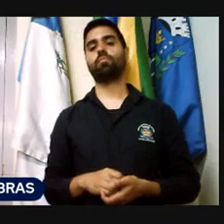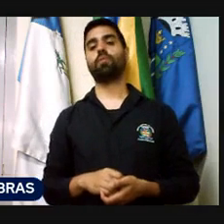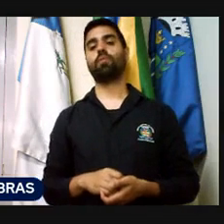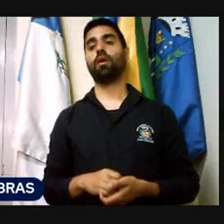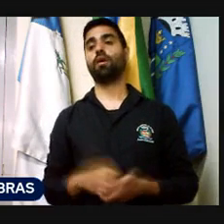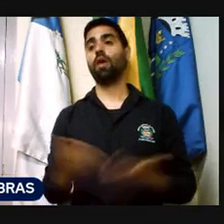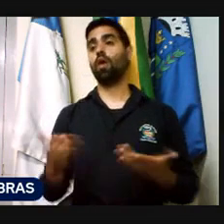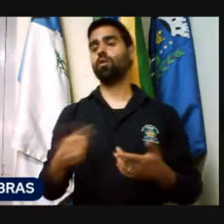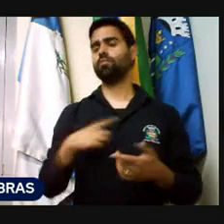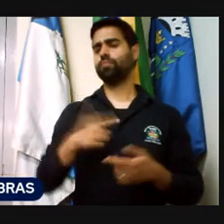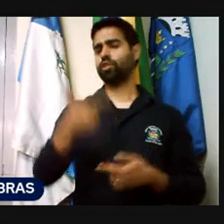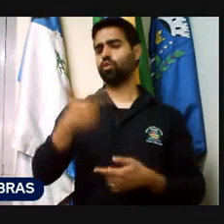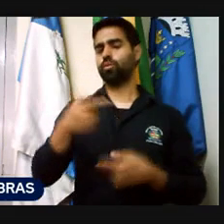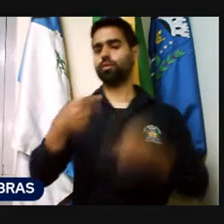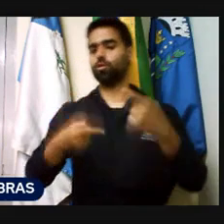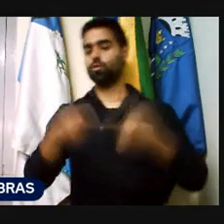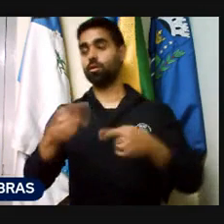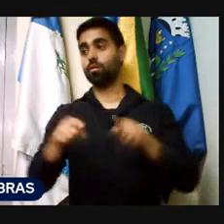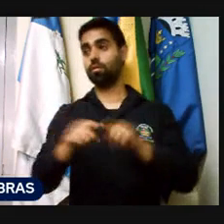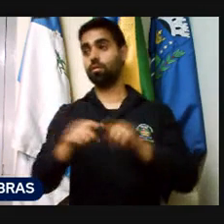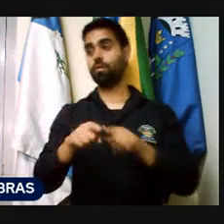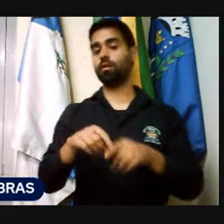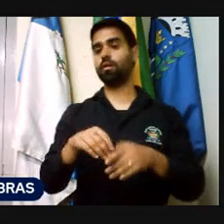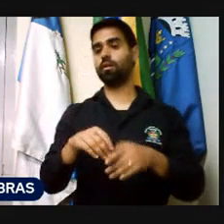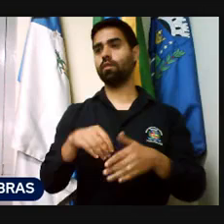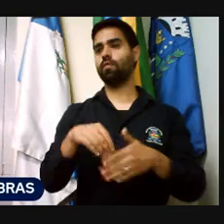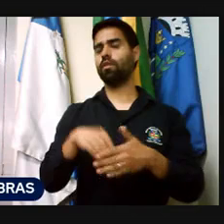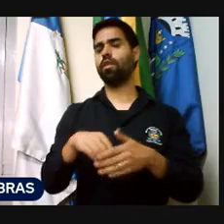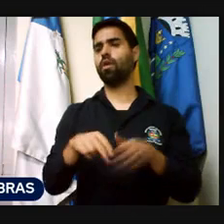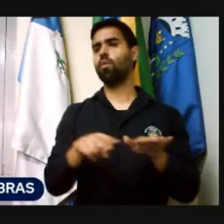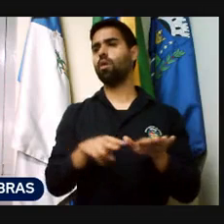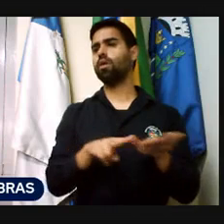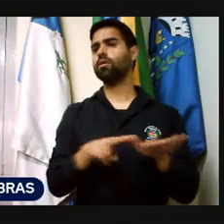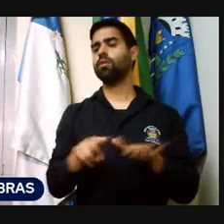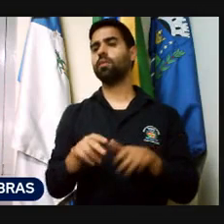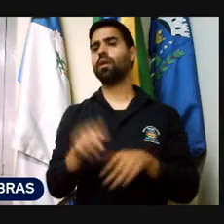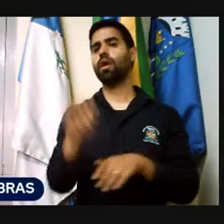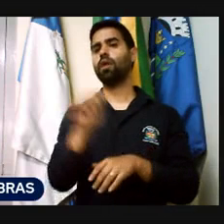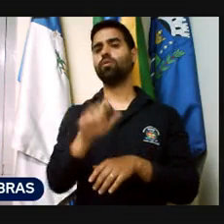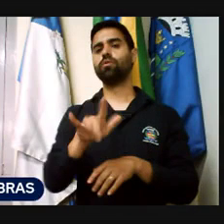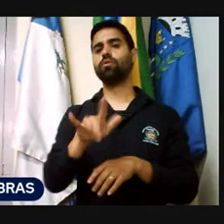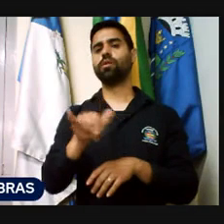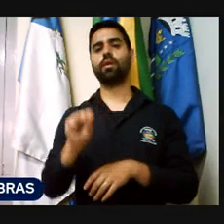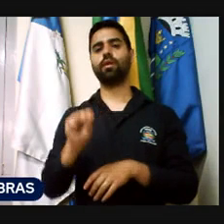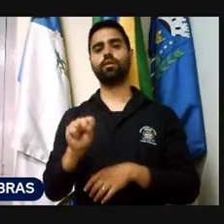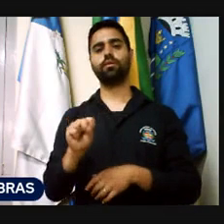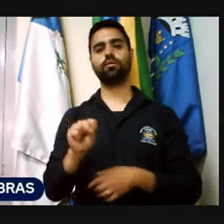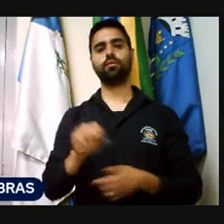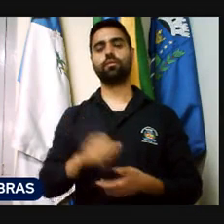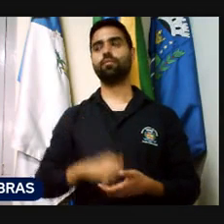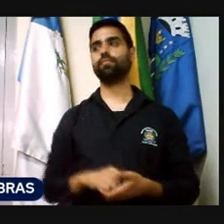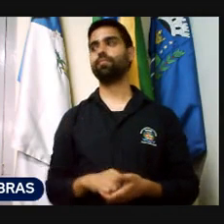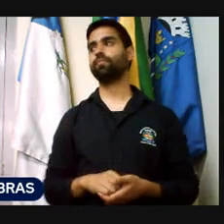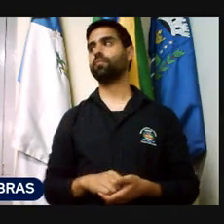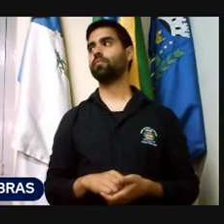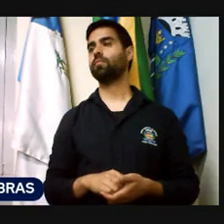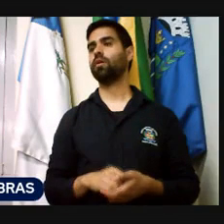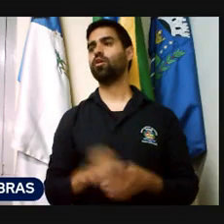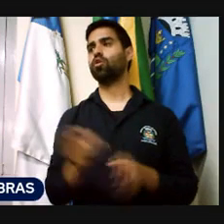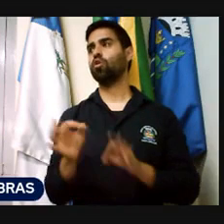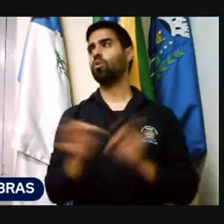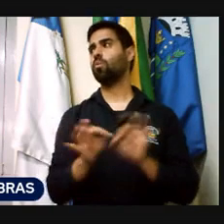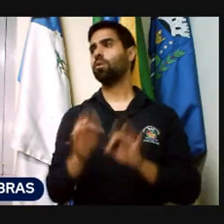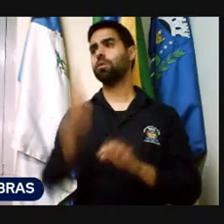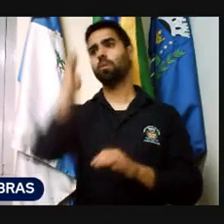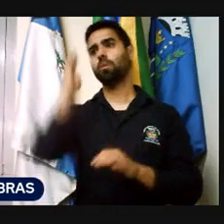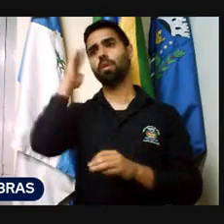Está em segunda discussão o calendário oficial agosto lilás. Este projeto, não sei